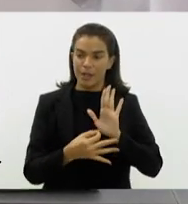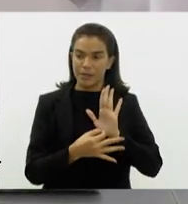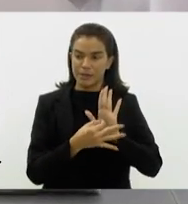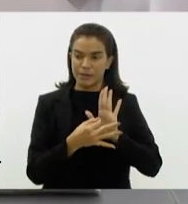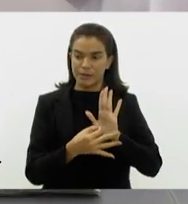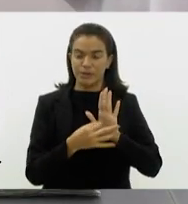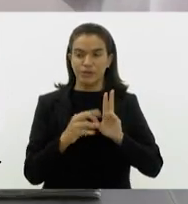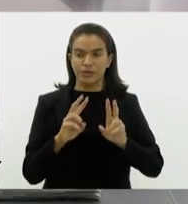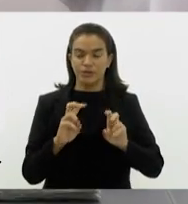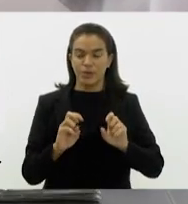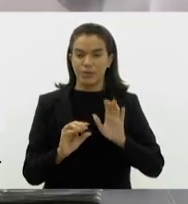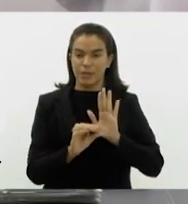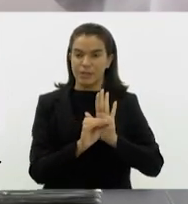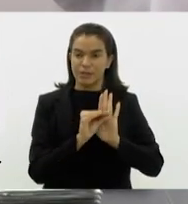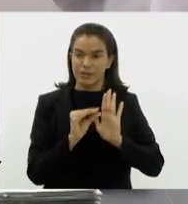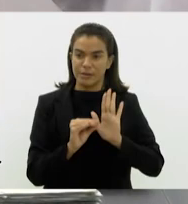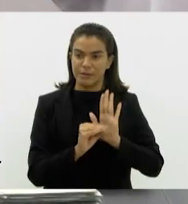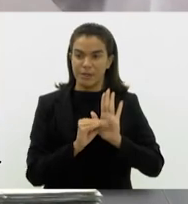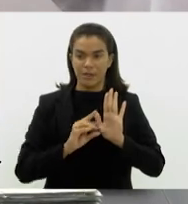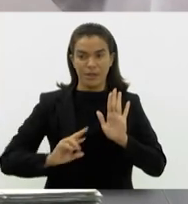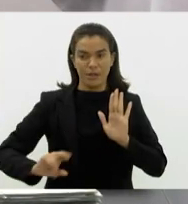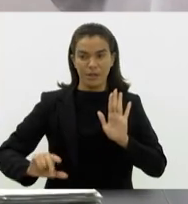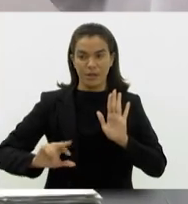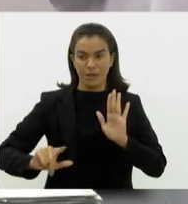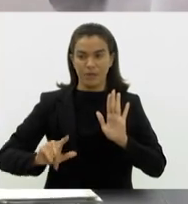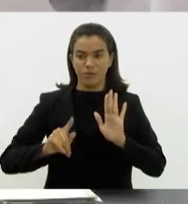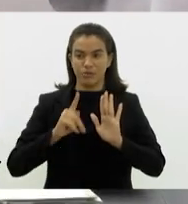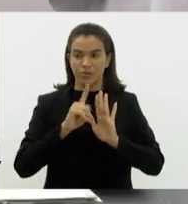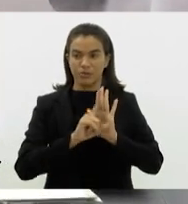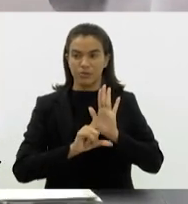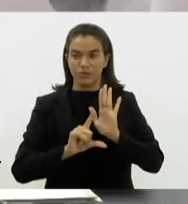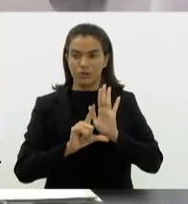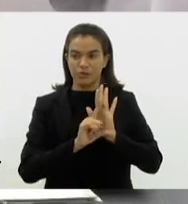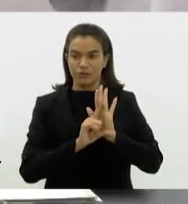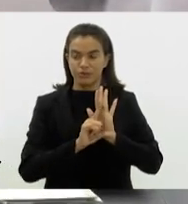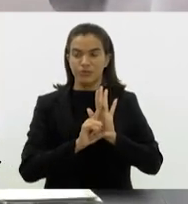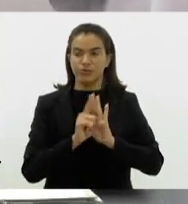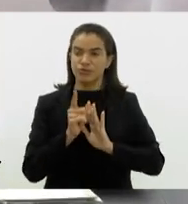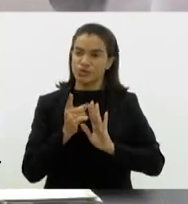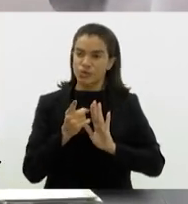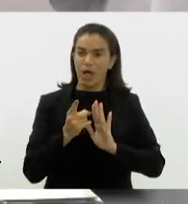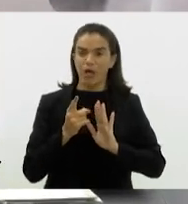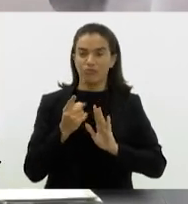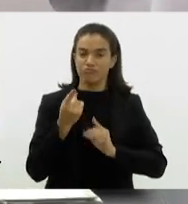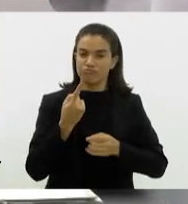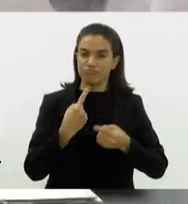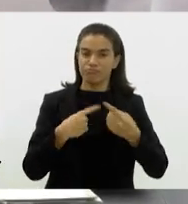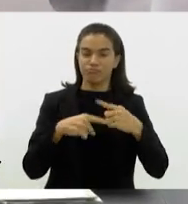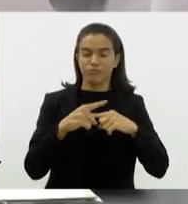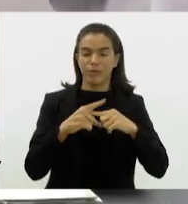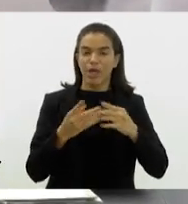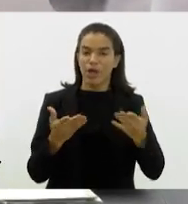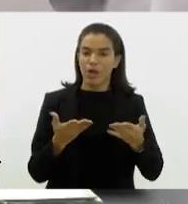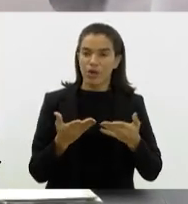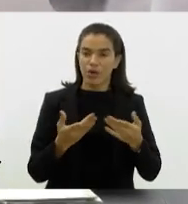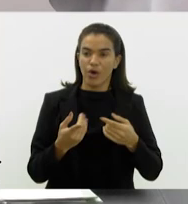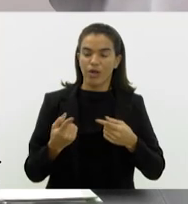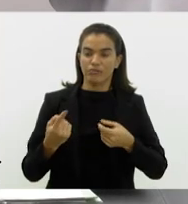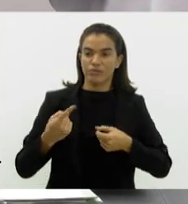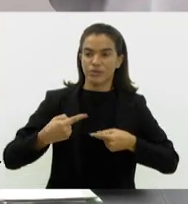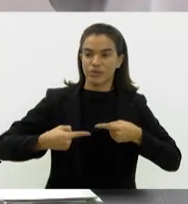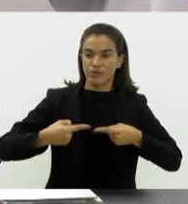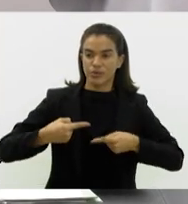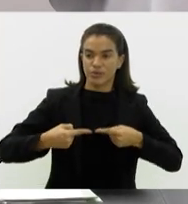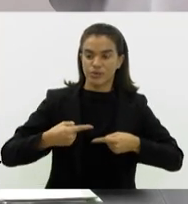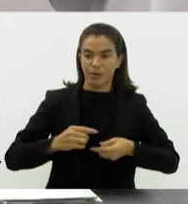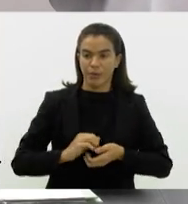as emendas e não sobre o PL. Então, dito isso, está superada a questão e retomada a discussão sobre a